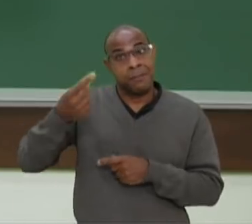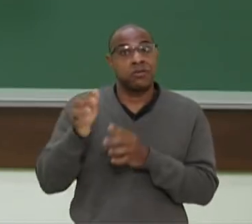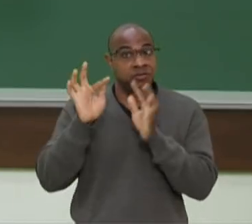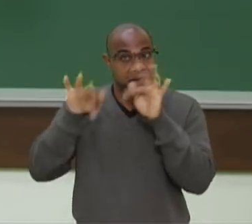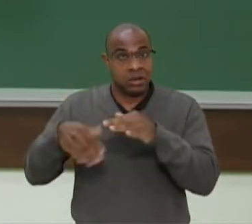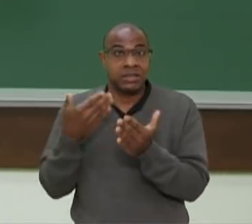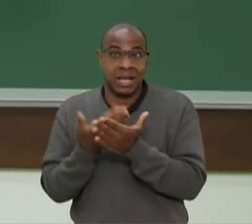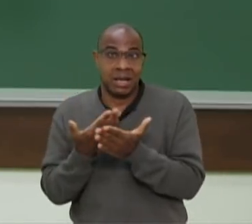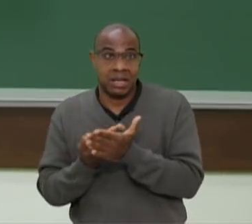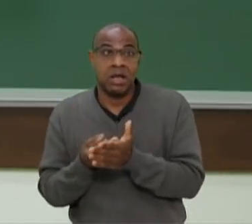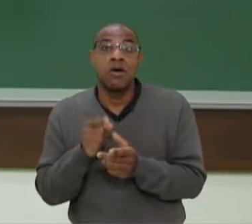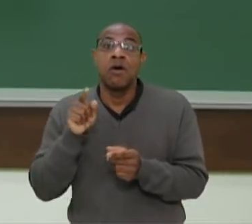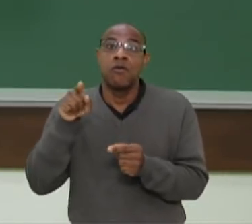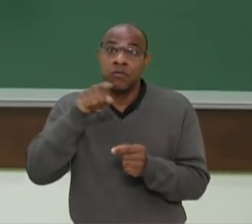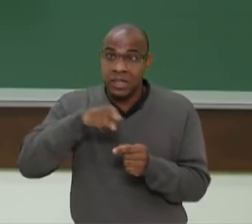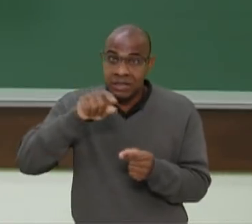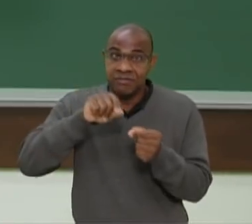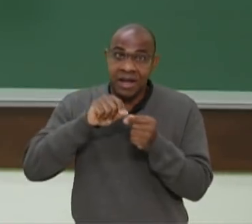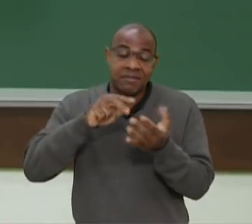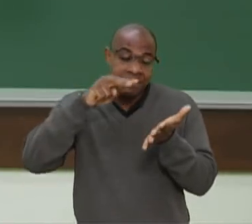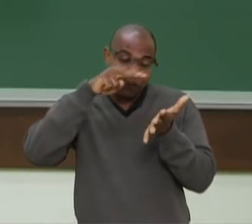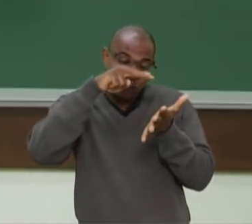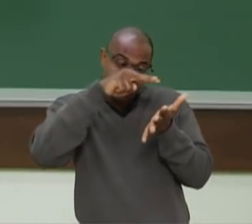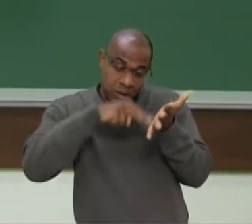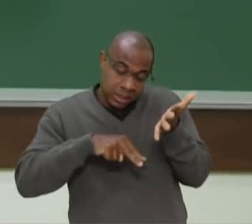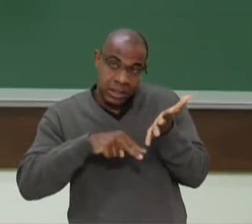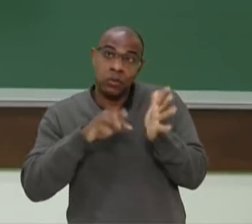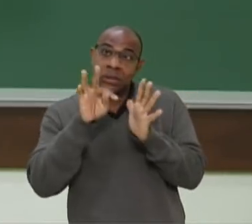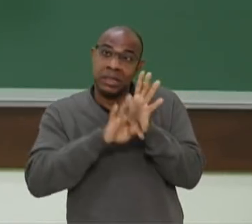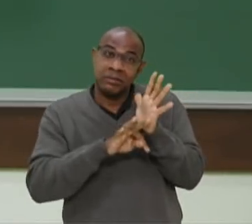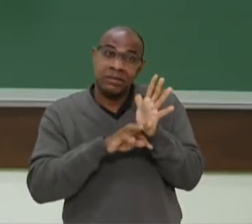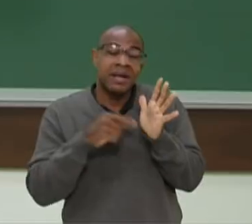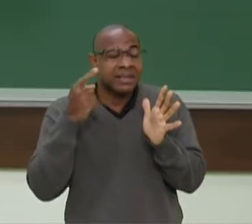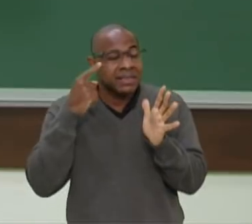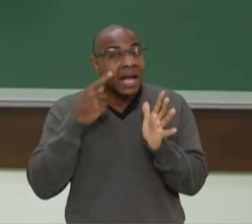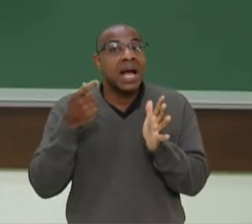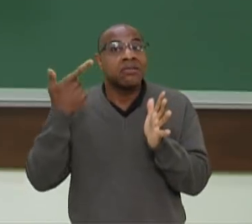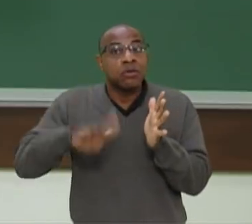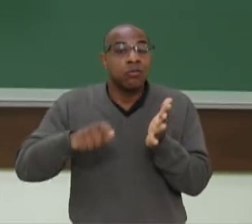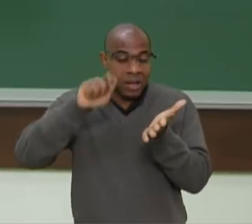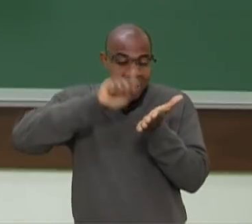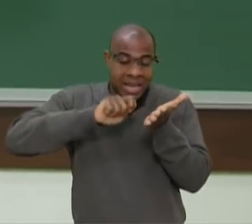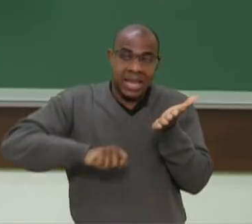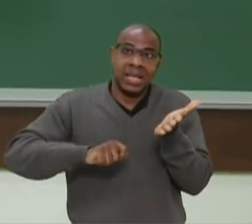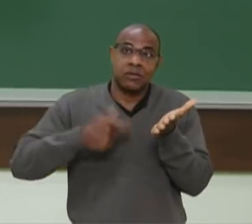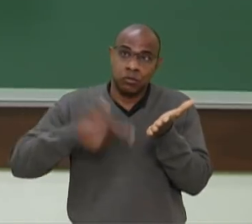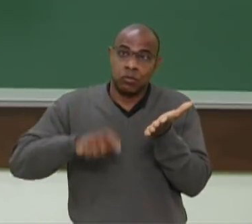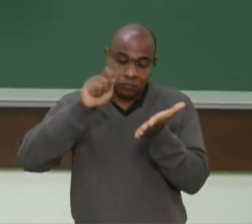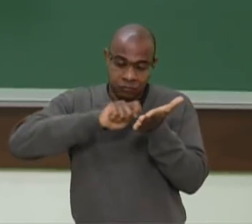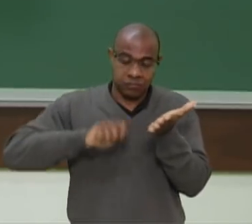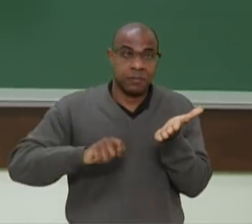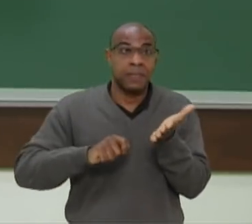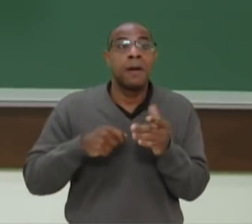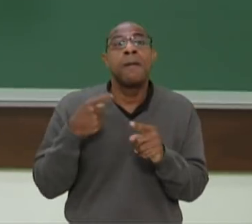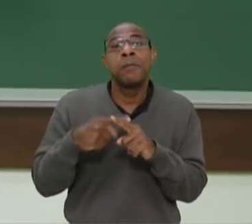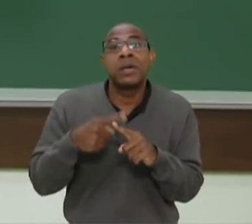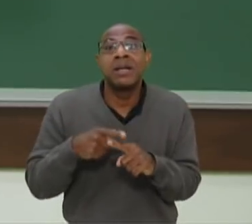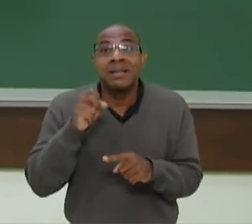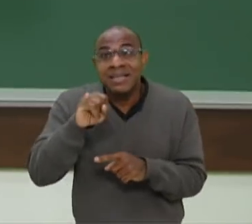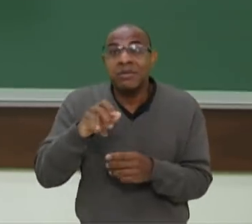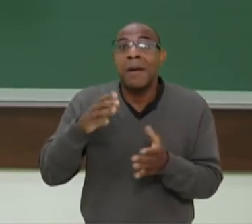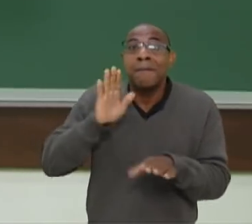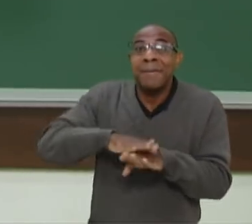aula, vocês vão retomar esse texto, ler e tentar reescrever. Sabe por quê? Porque quanto